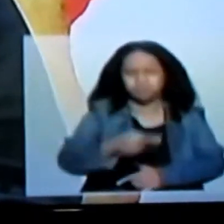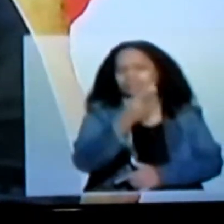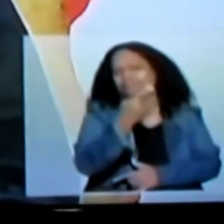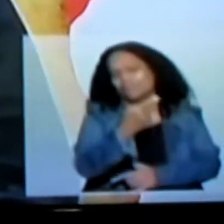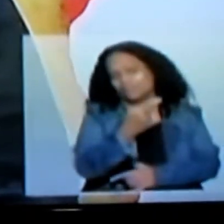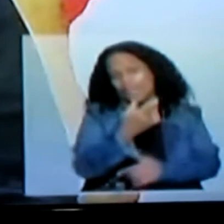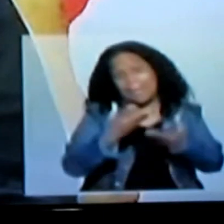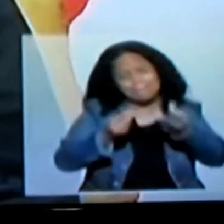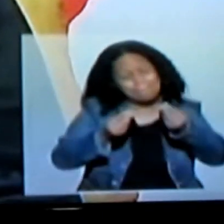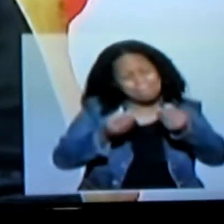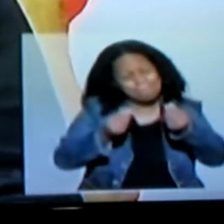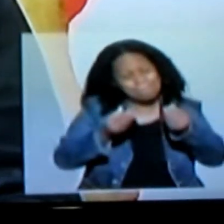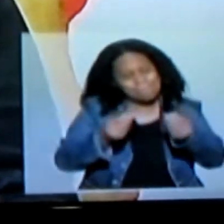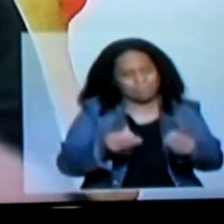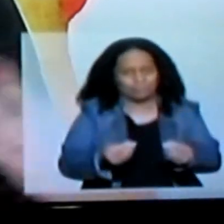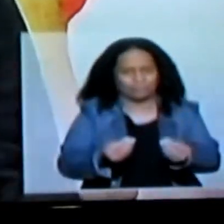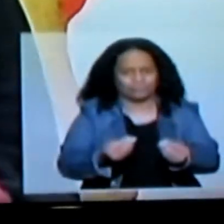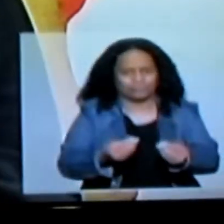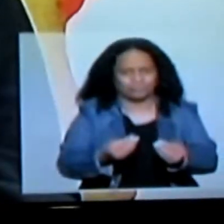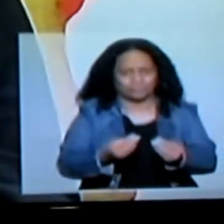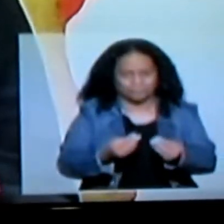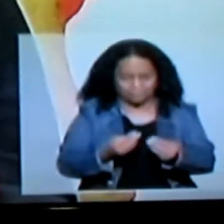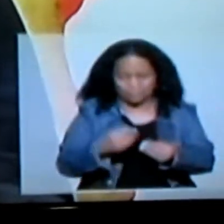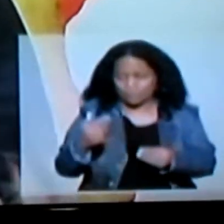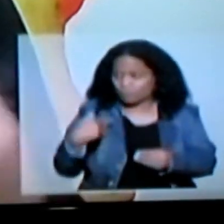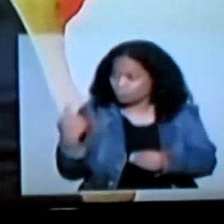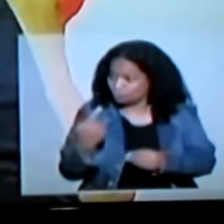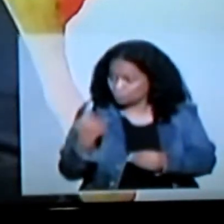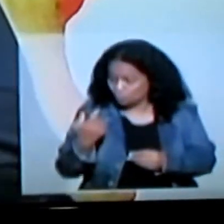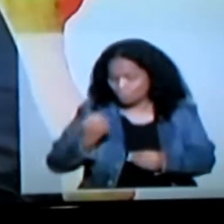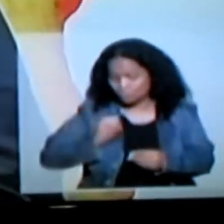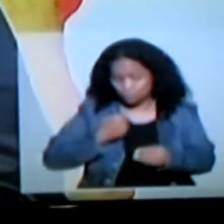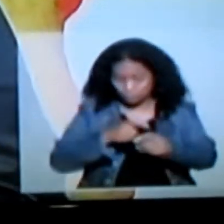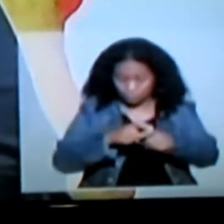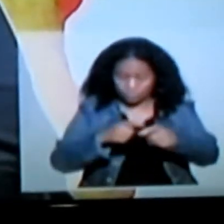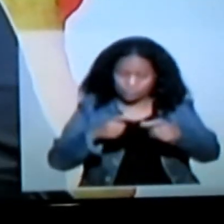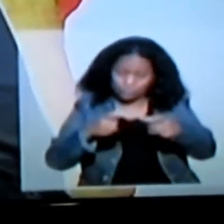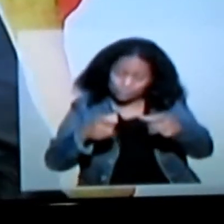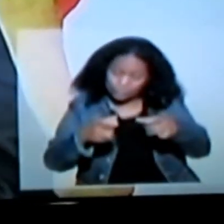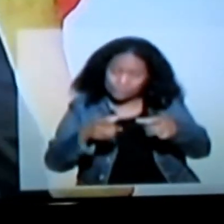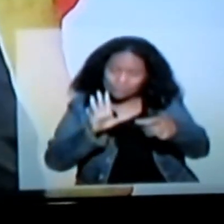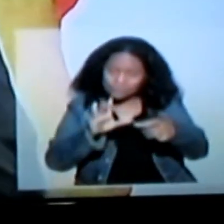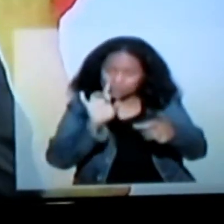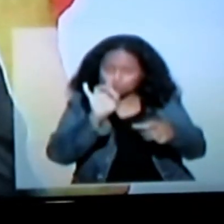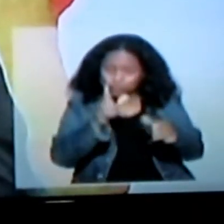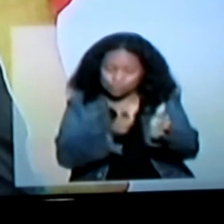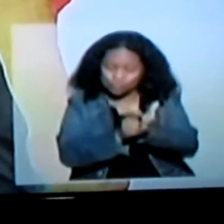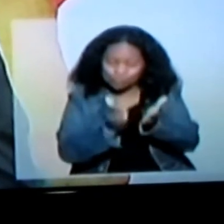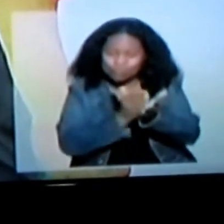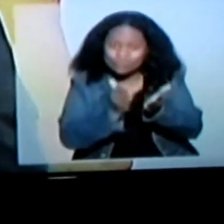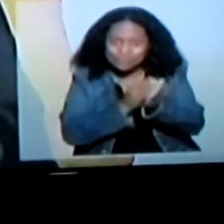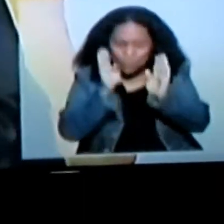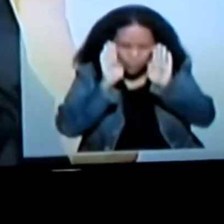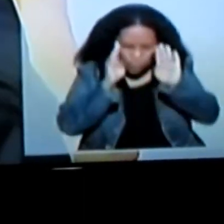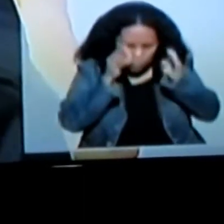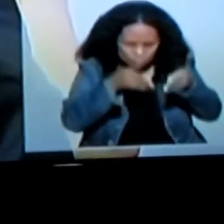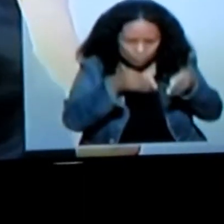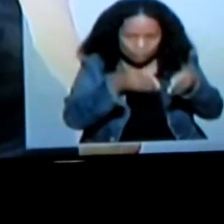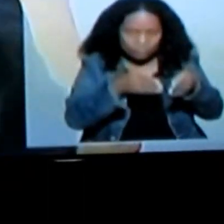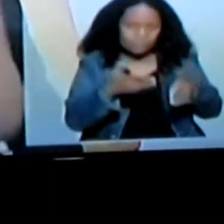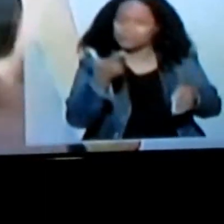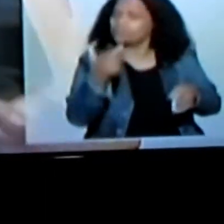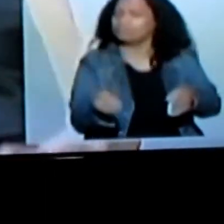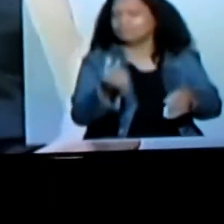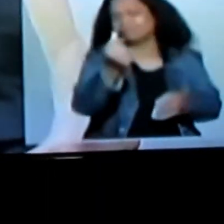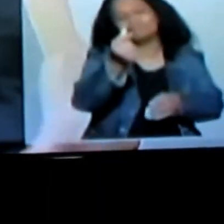tem 20 milhões, né? Então, assim, milhares que a gente tem é um número grande para quem fala só de livros, né? Sim. E